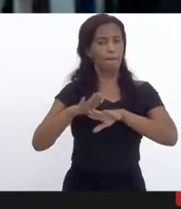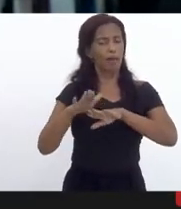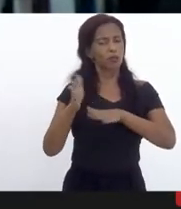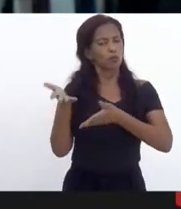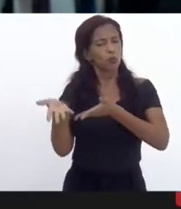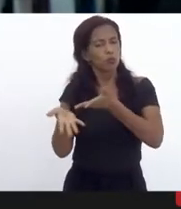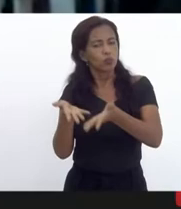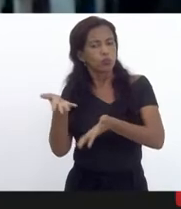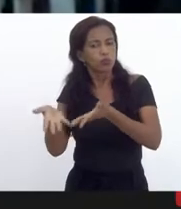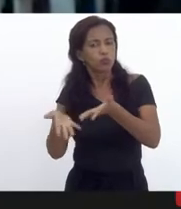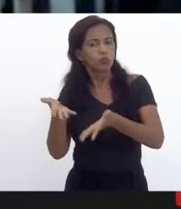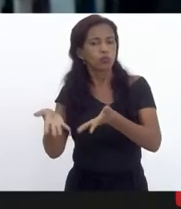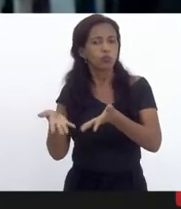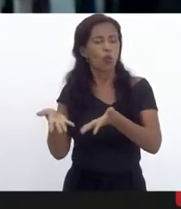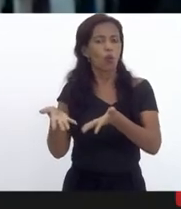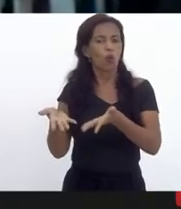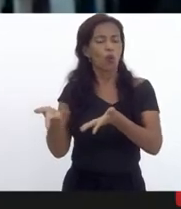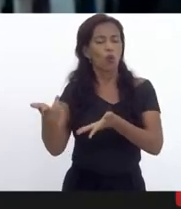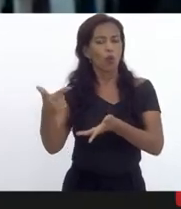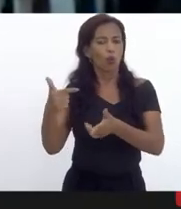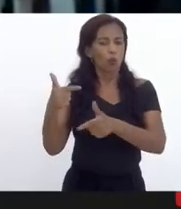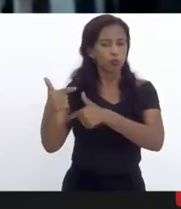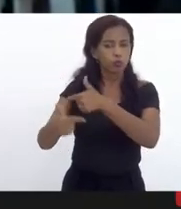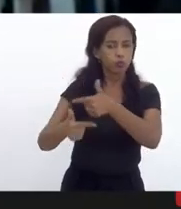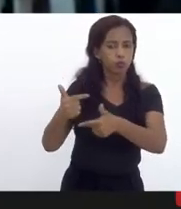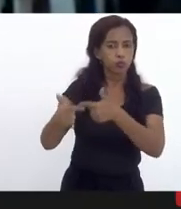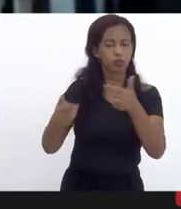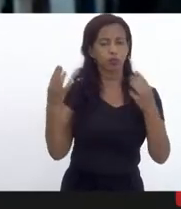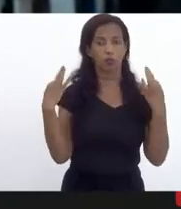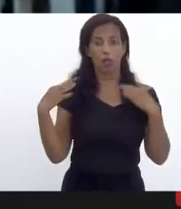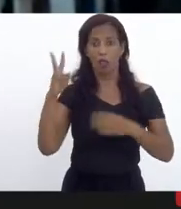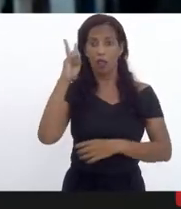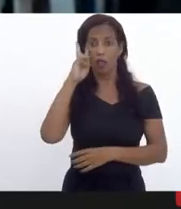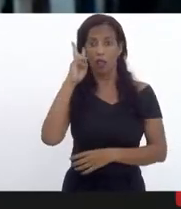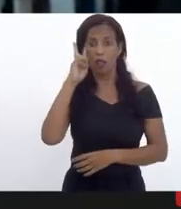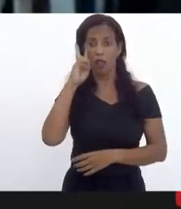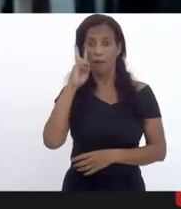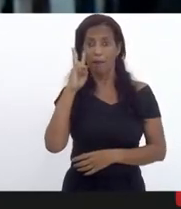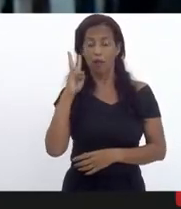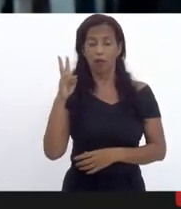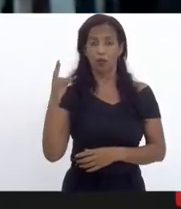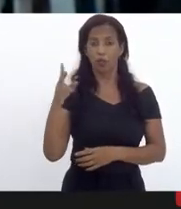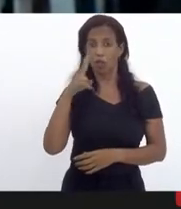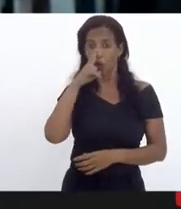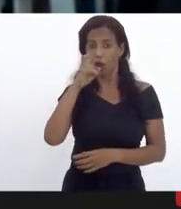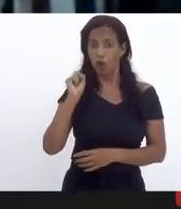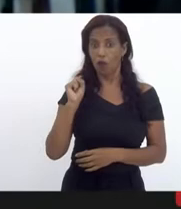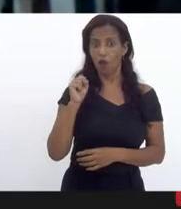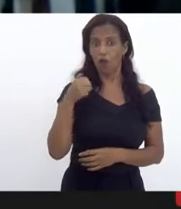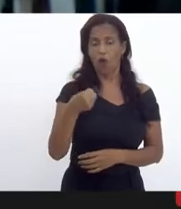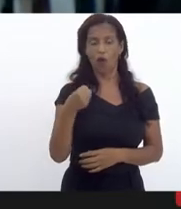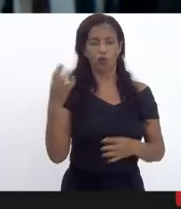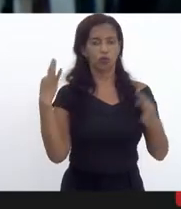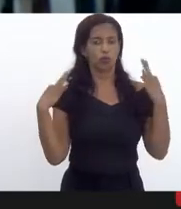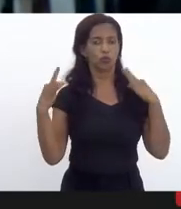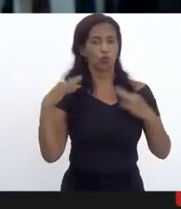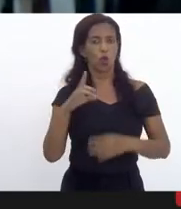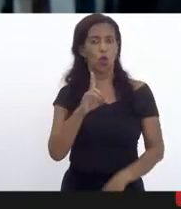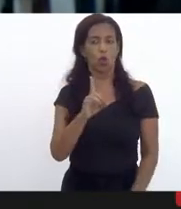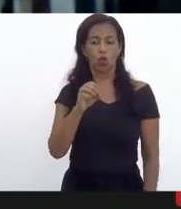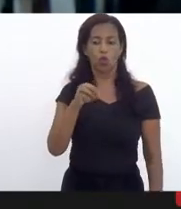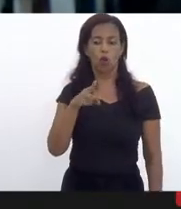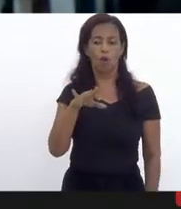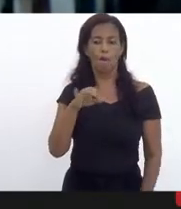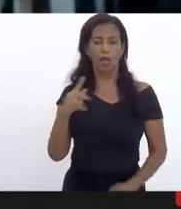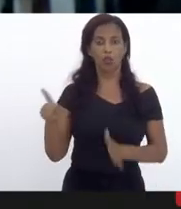carinho com a atividade turística. Lembrando que o nosso carro forte é o turismo doméstico, por mais que se fale muito em turismo